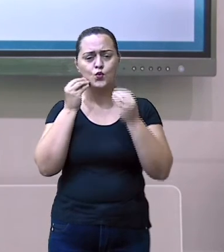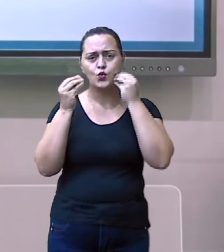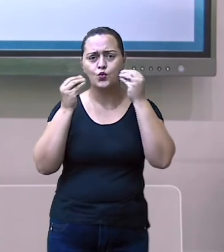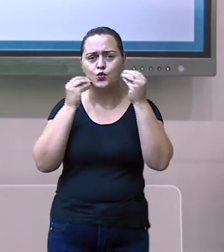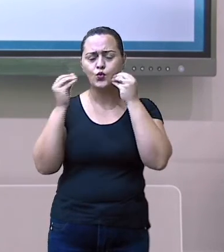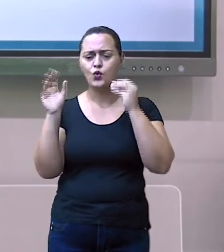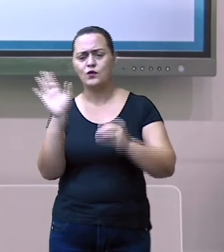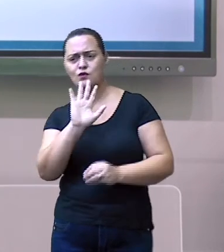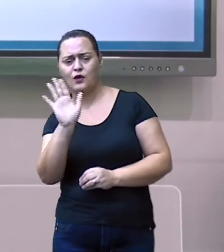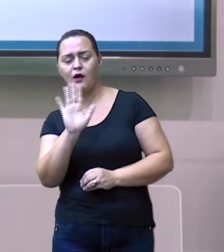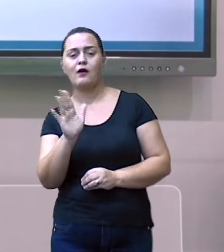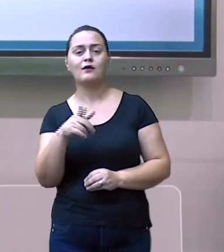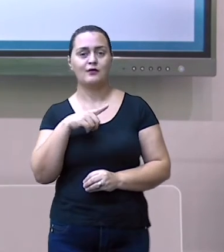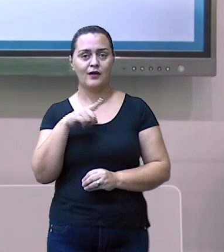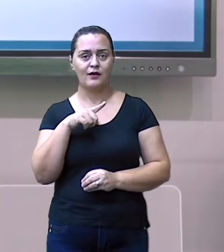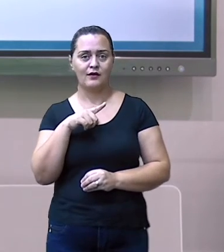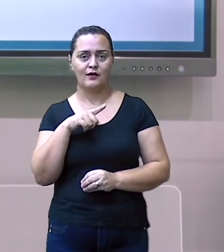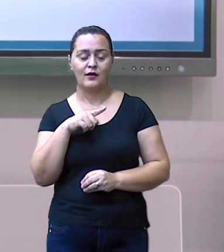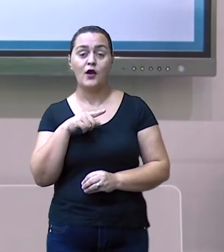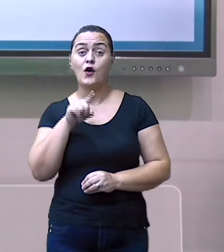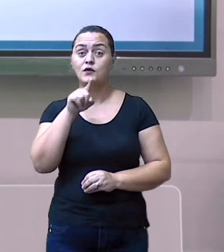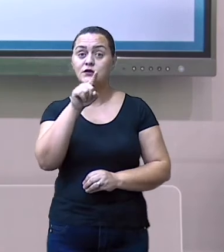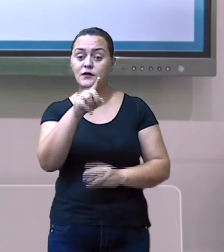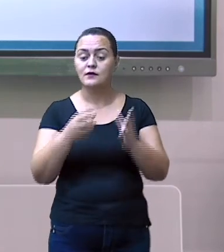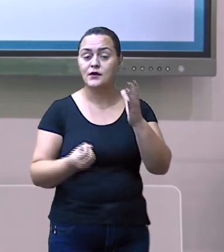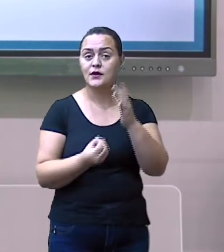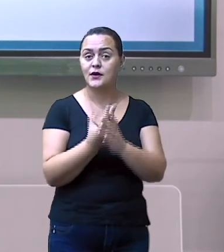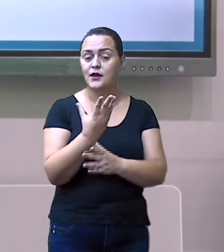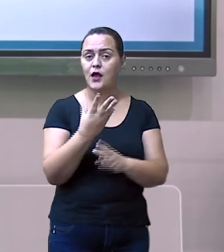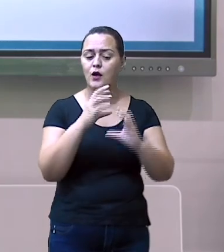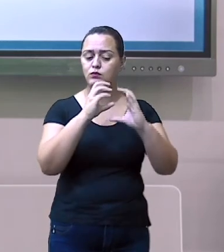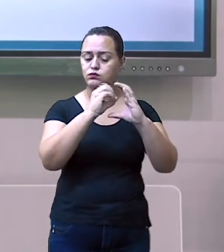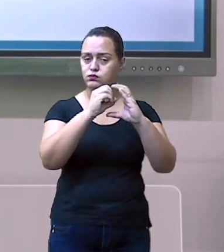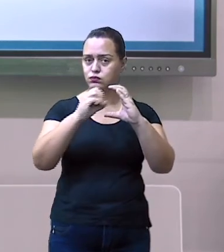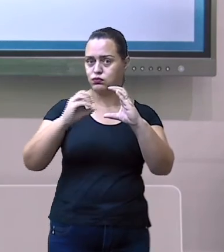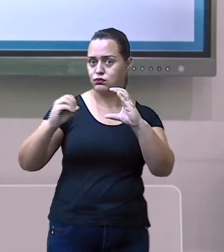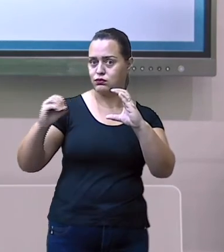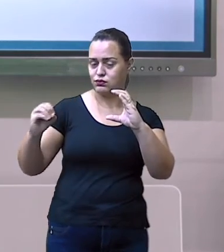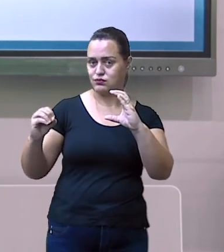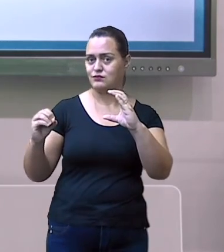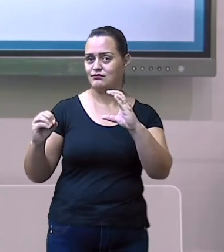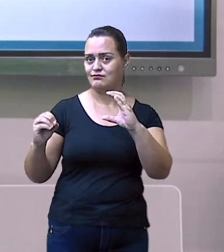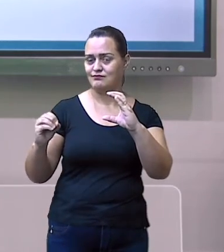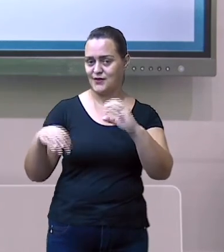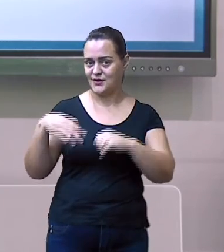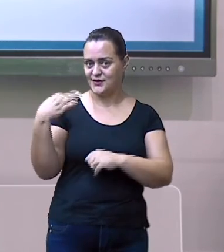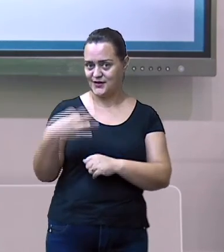caderno. Aposto que você usa muito internetês no seu dia a dia, não é mesmo?